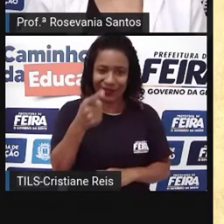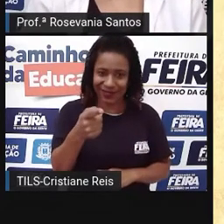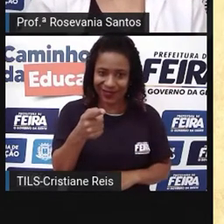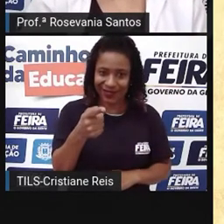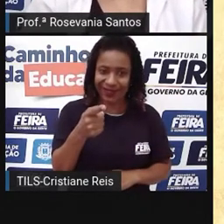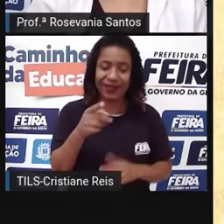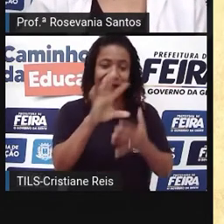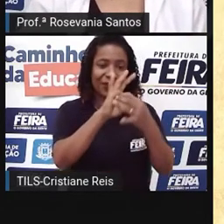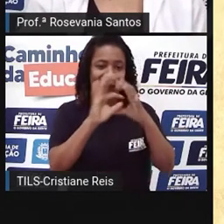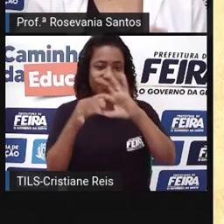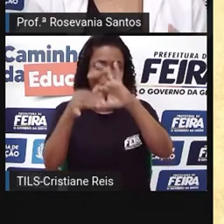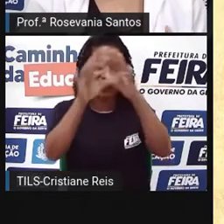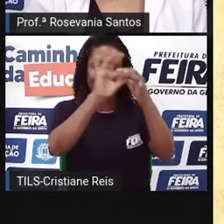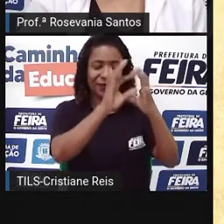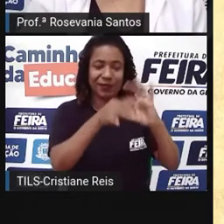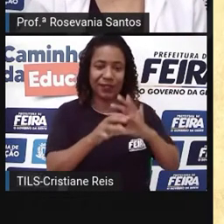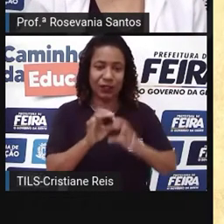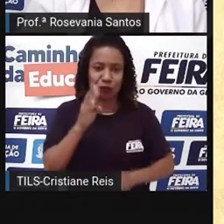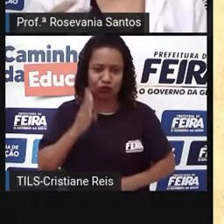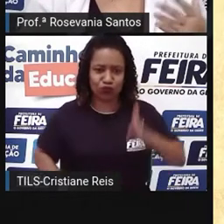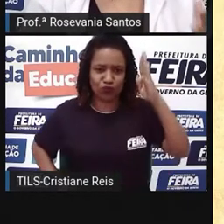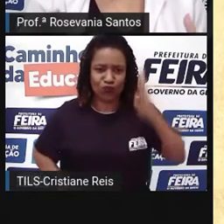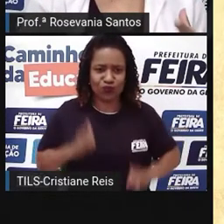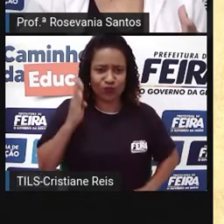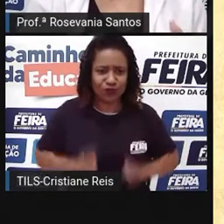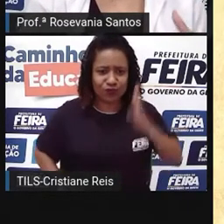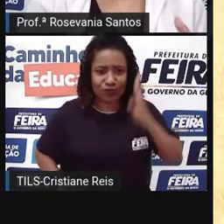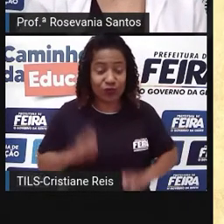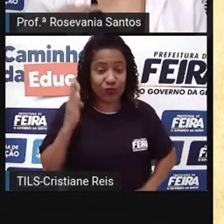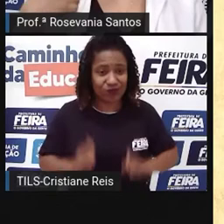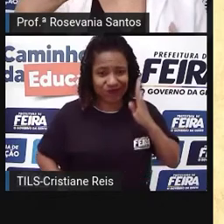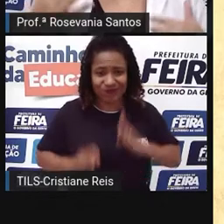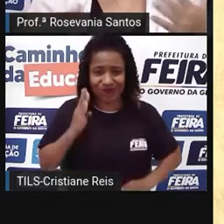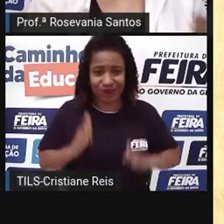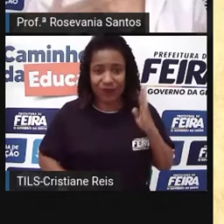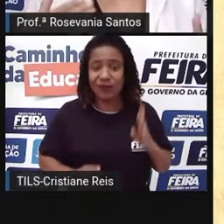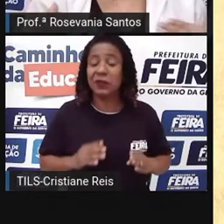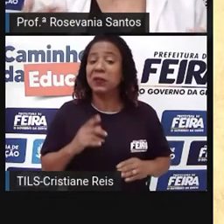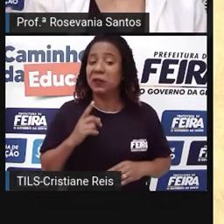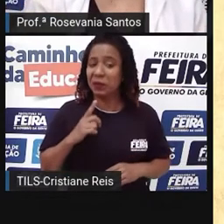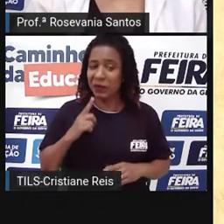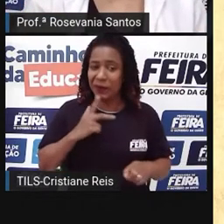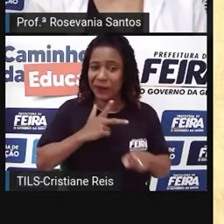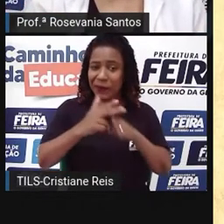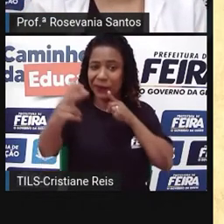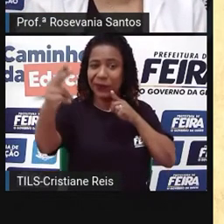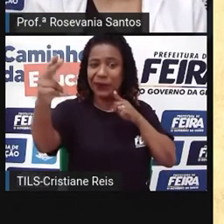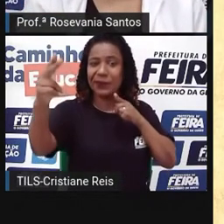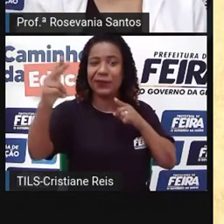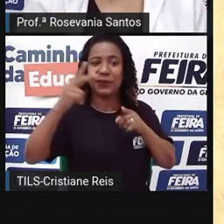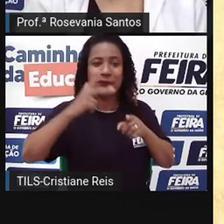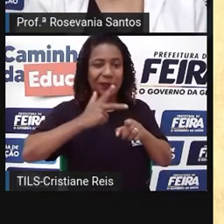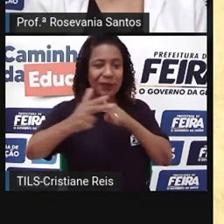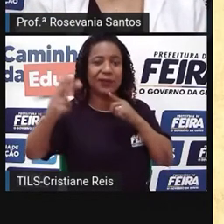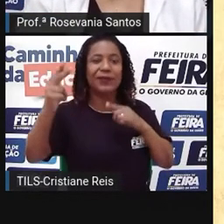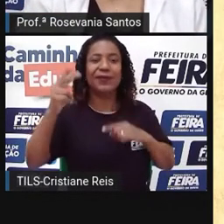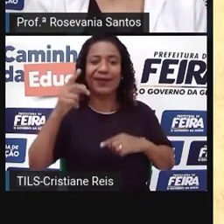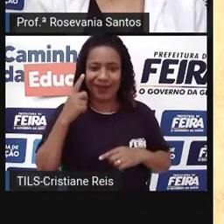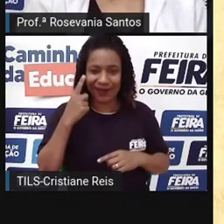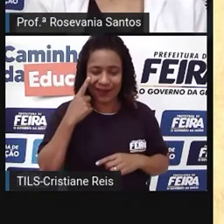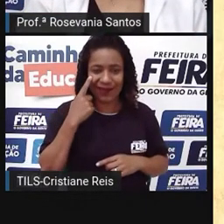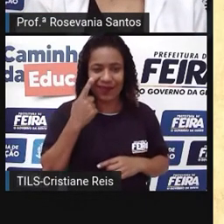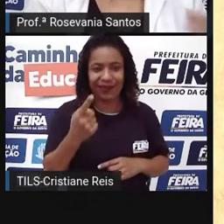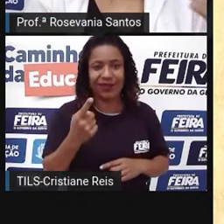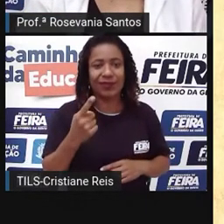né, provas relacionadas à corrida. E como eu falei para vocês, que tem muito essa coisa, né,